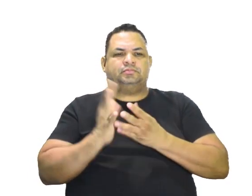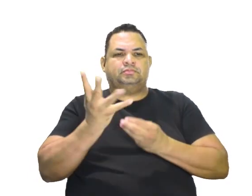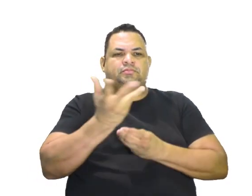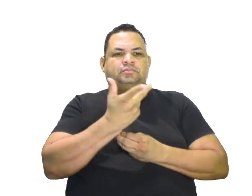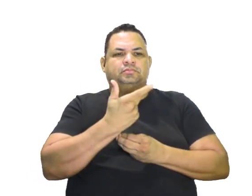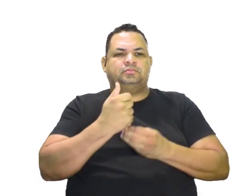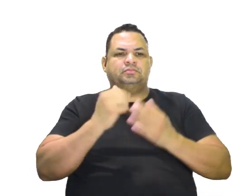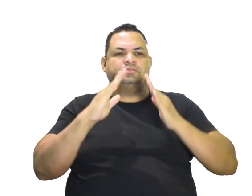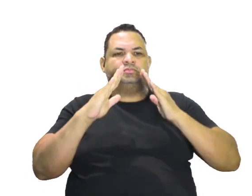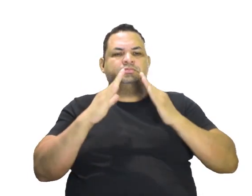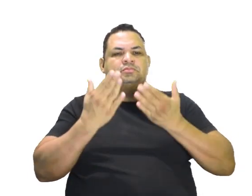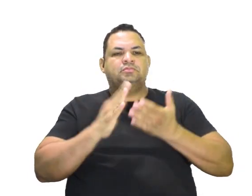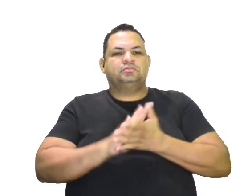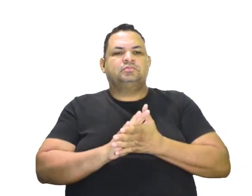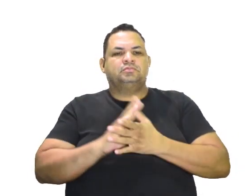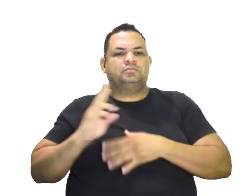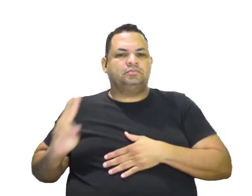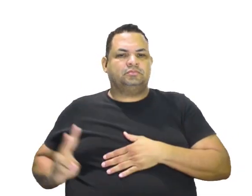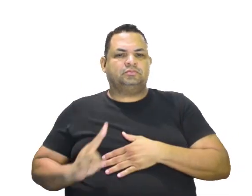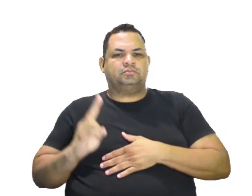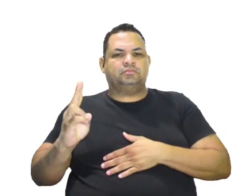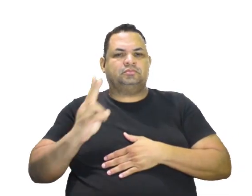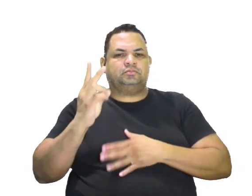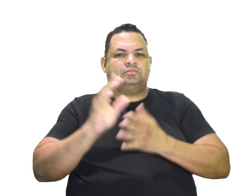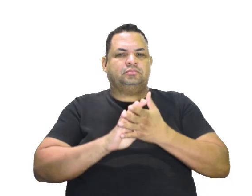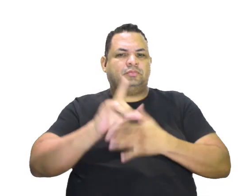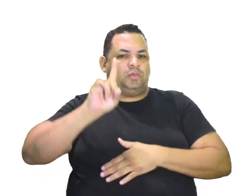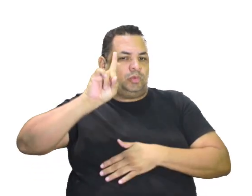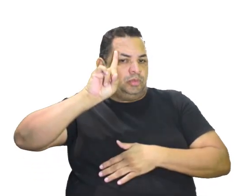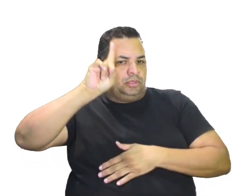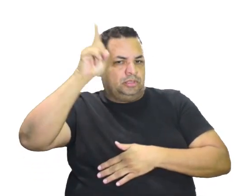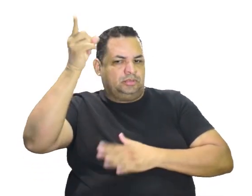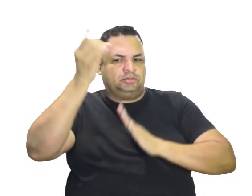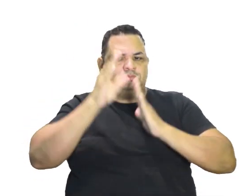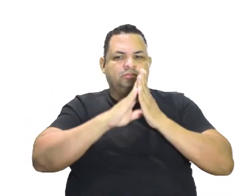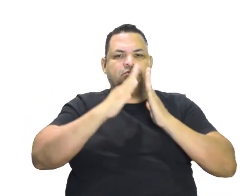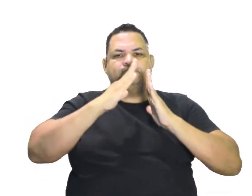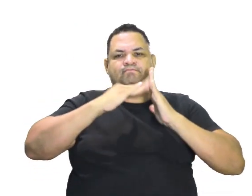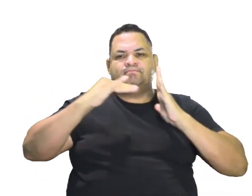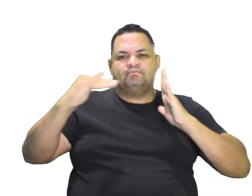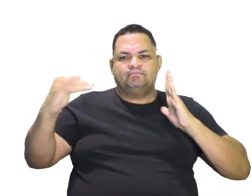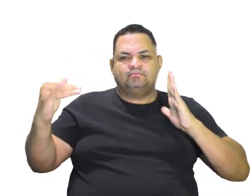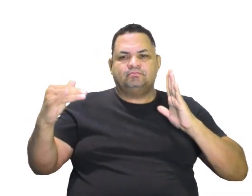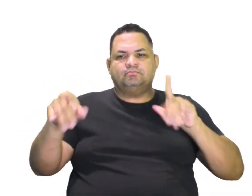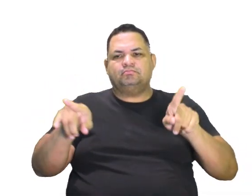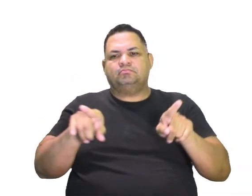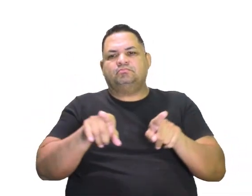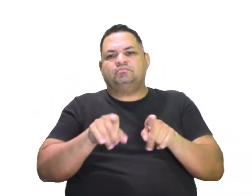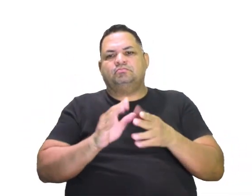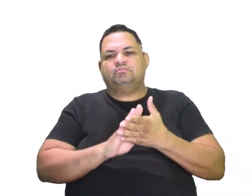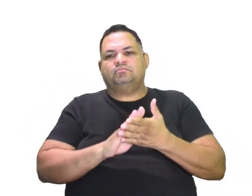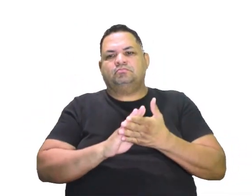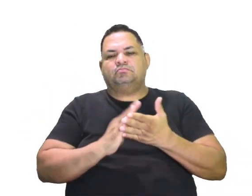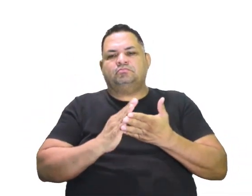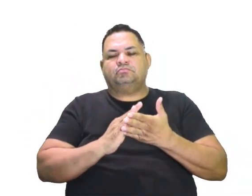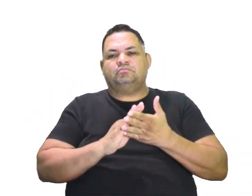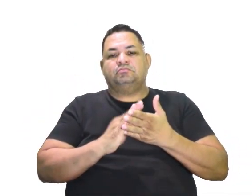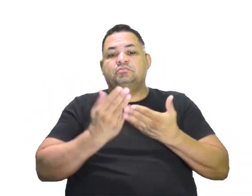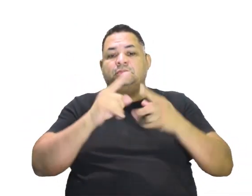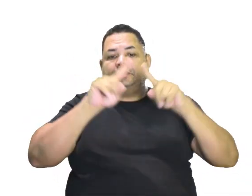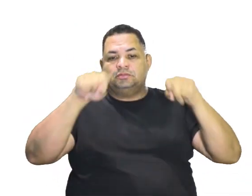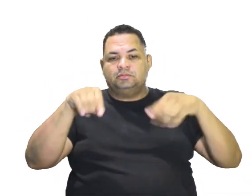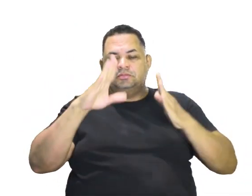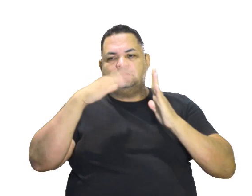a arte acadêmica valorizava tanto o idealismo estético das